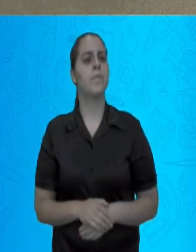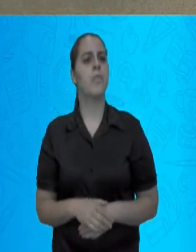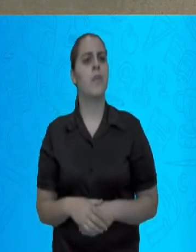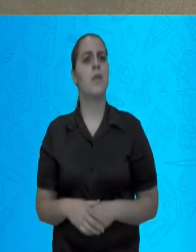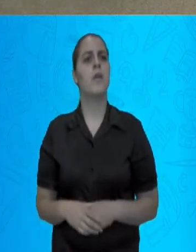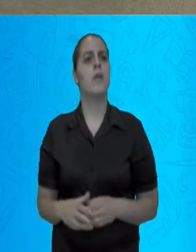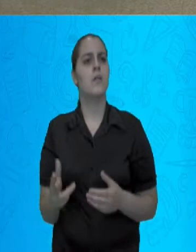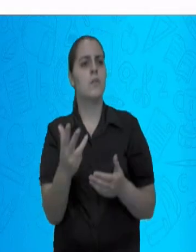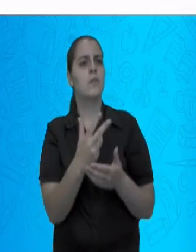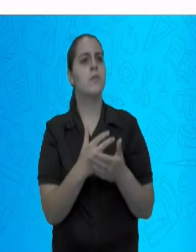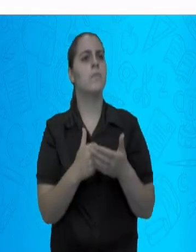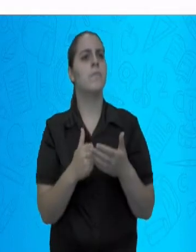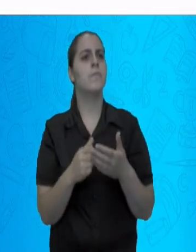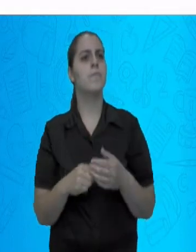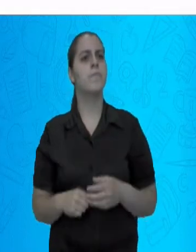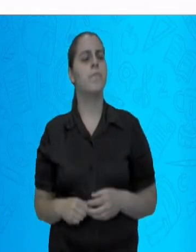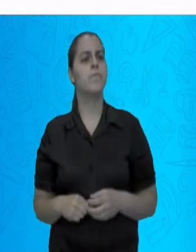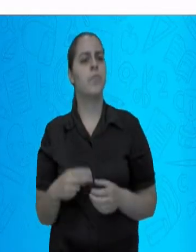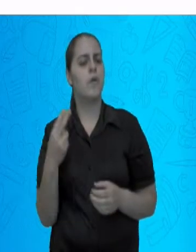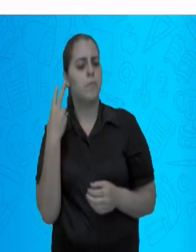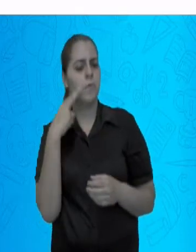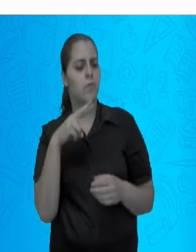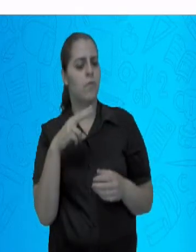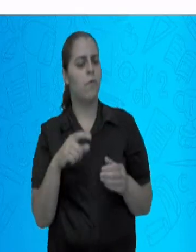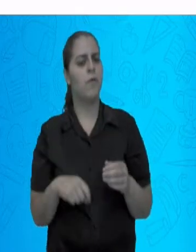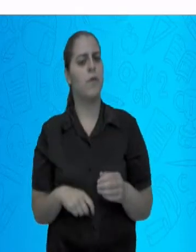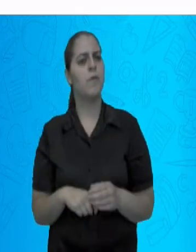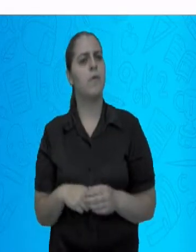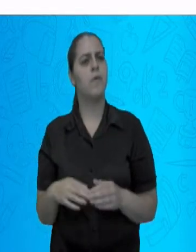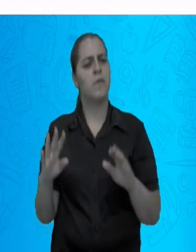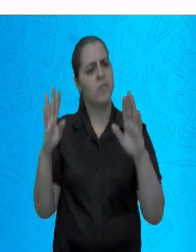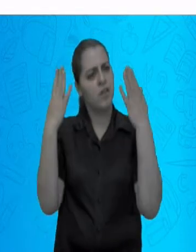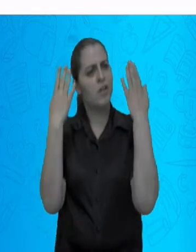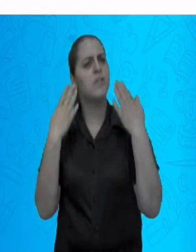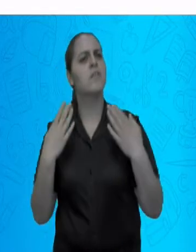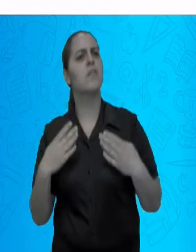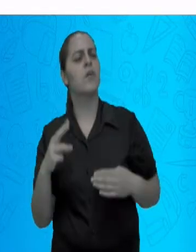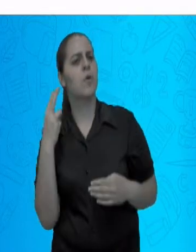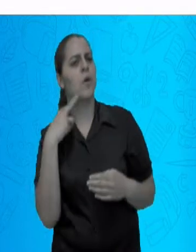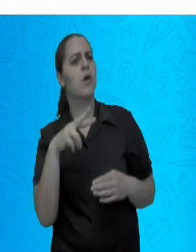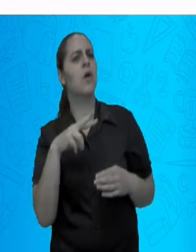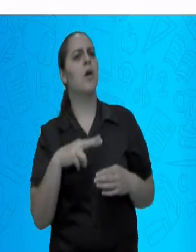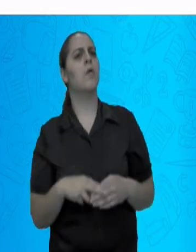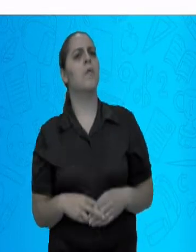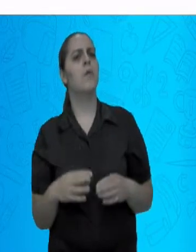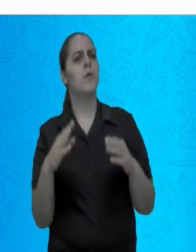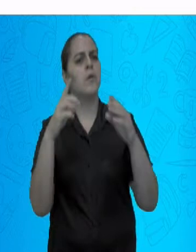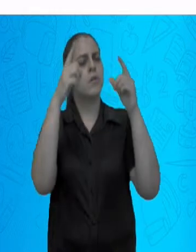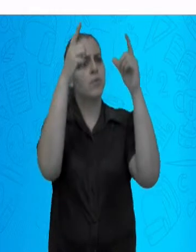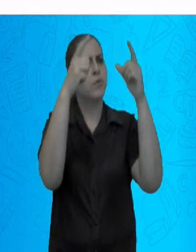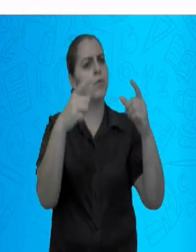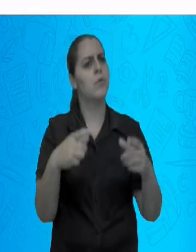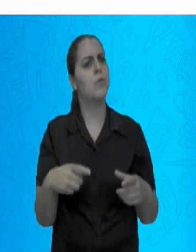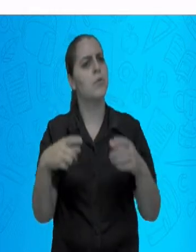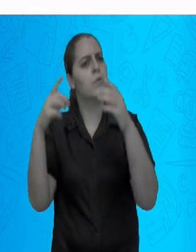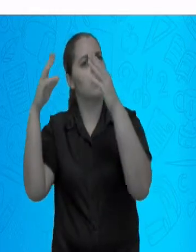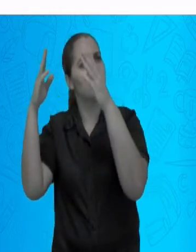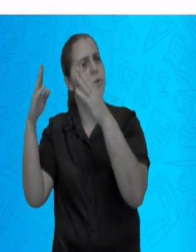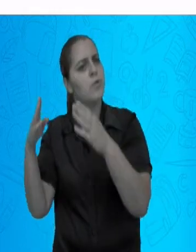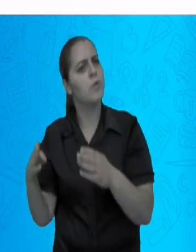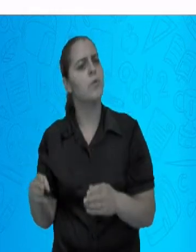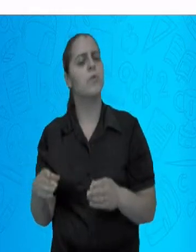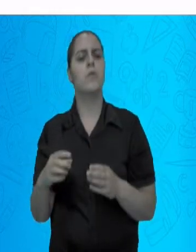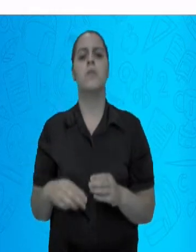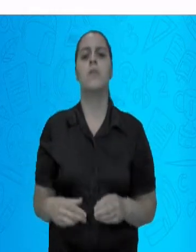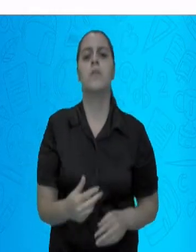Está aqui. Vamos analisar quais são as duas colunas que chegaram até o